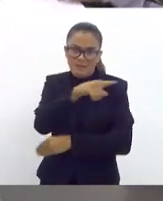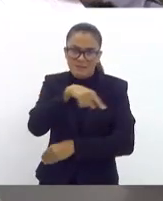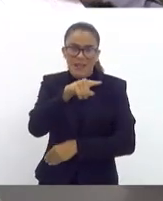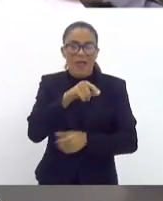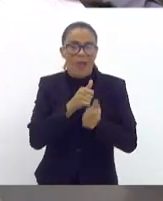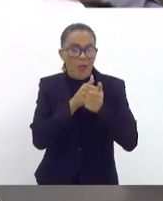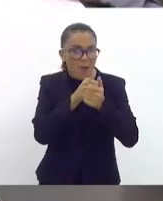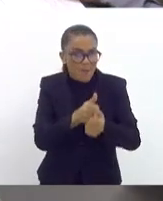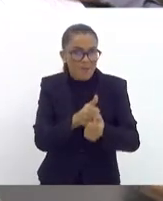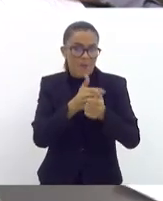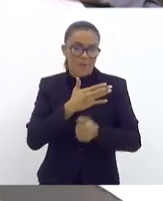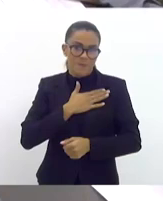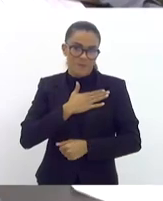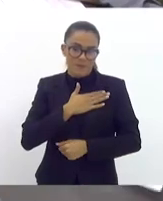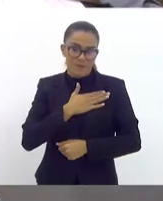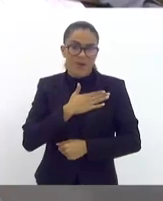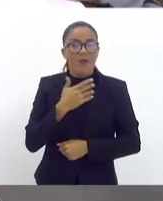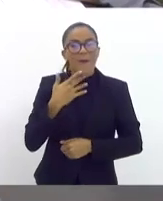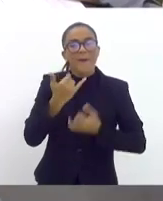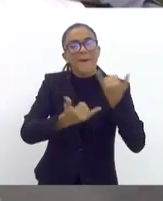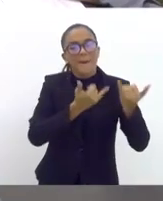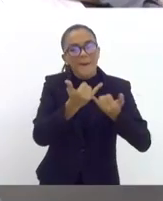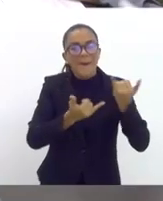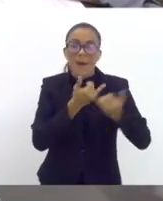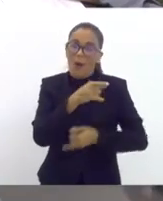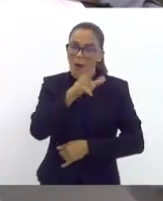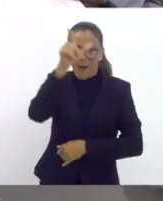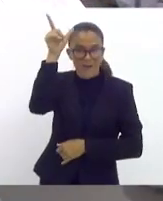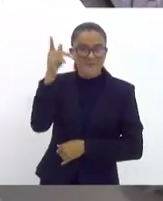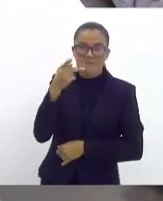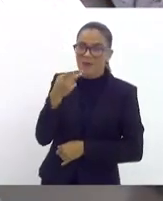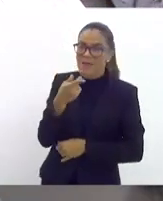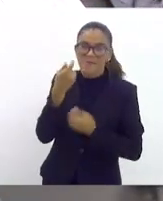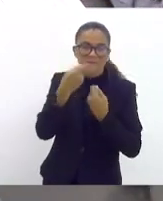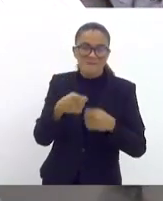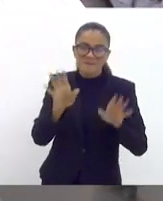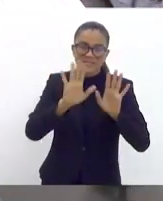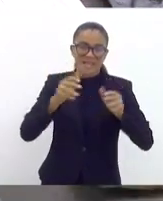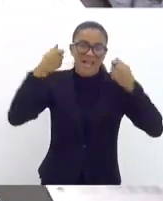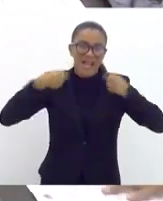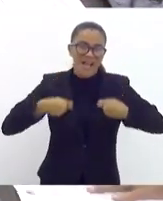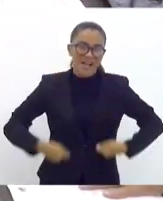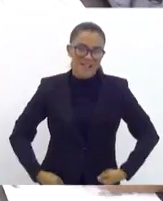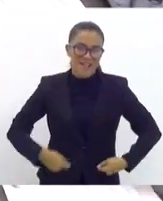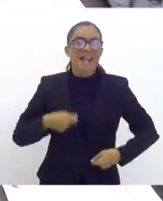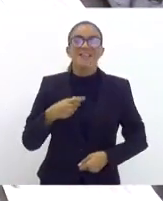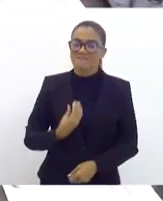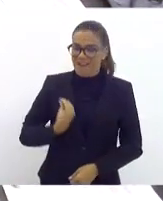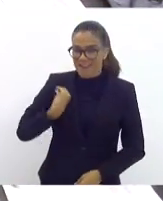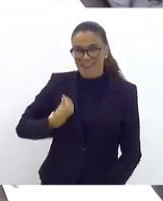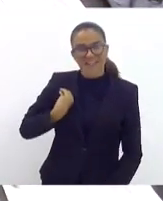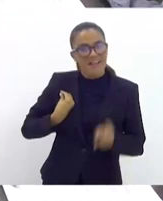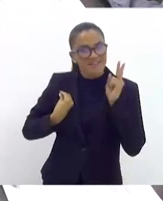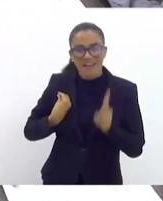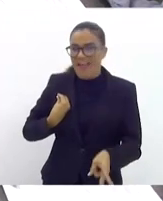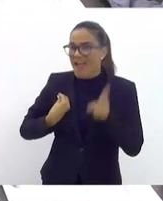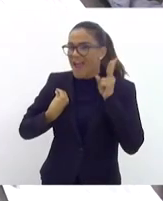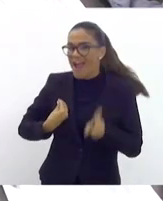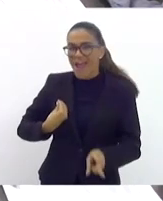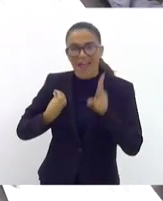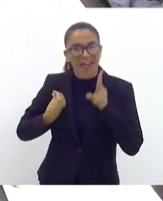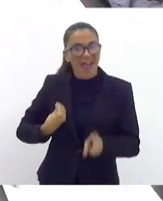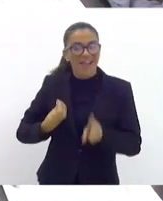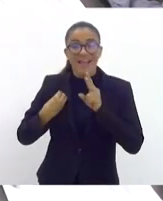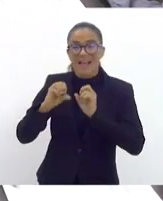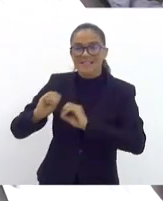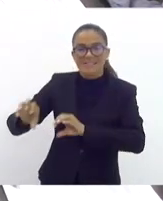foi muito firme comigo eu brincava né eu falei olha os Paulo não tem problema não que eu não preciso de camisa não porque ele vai estar lá e vai continuar a